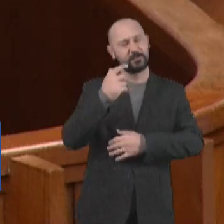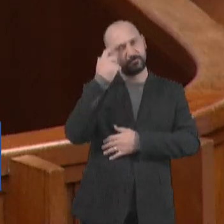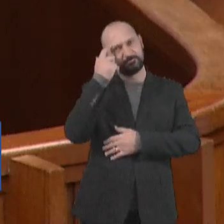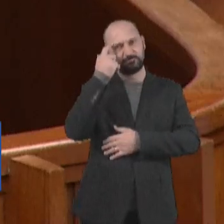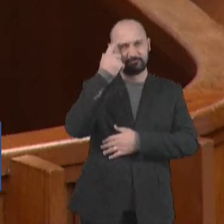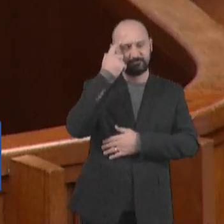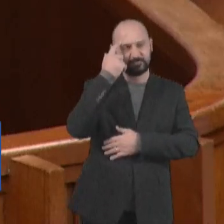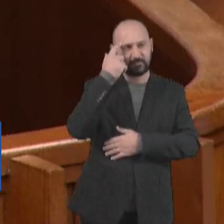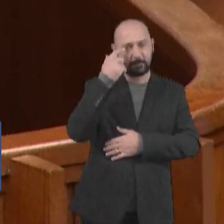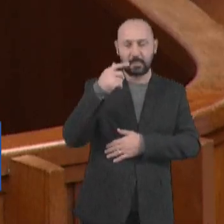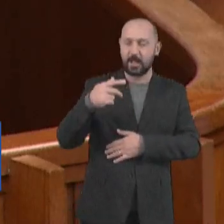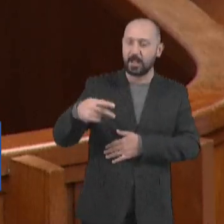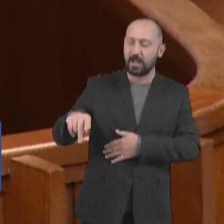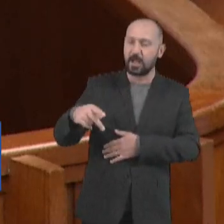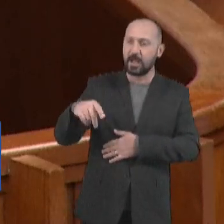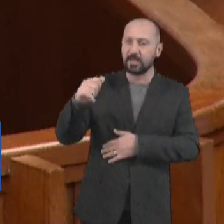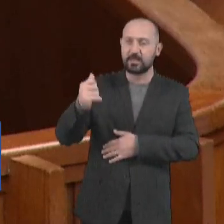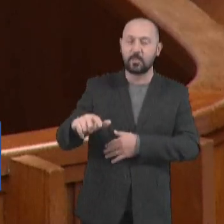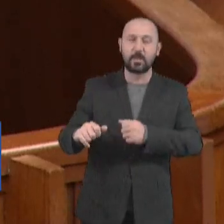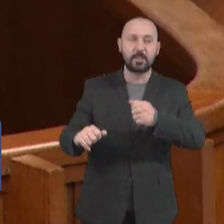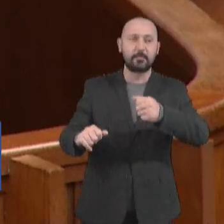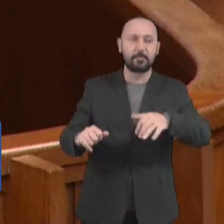assim, Aquidauana, paraguaia.